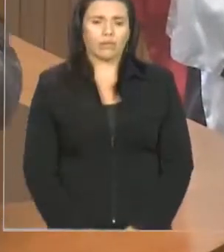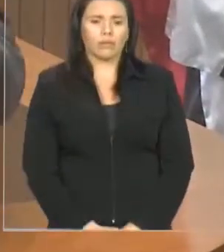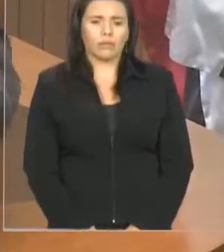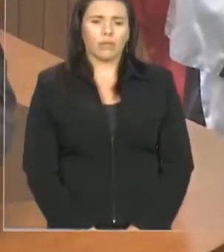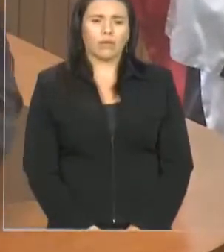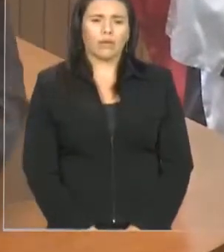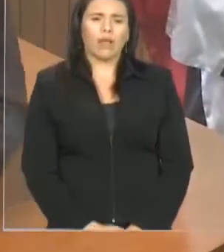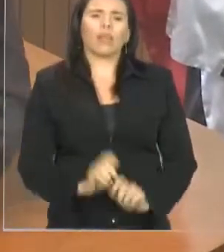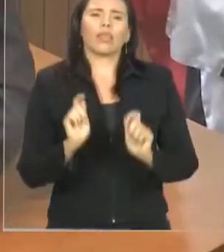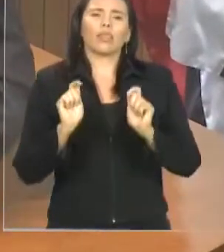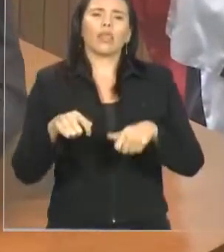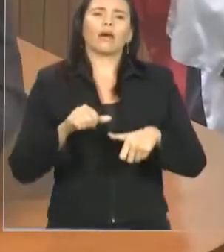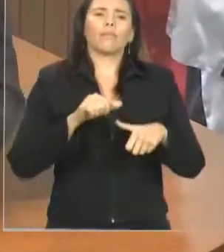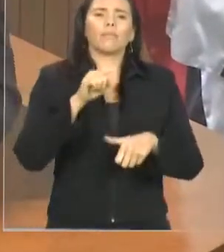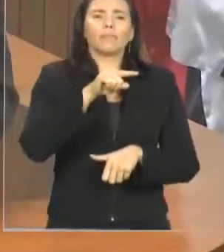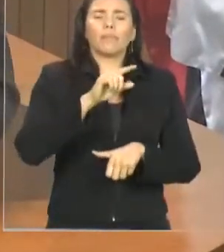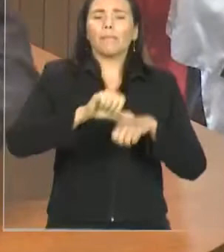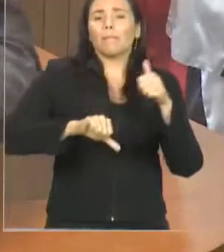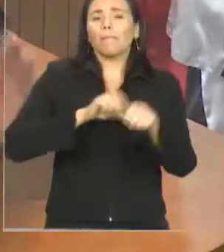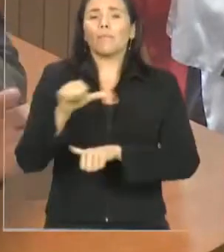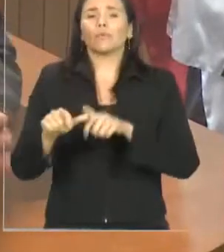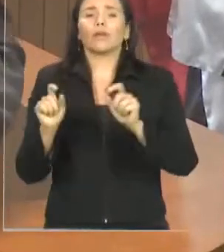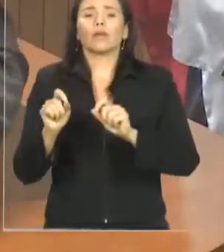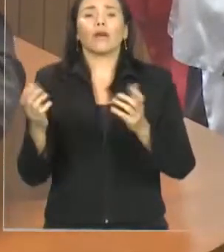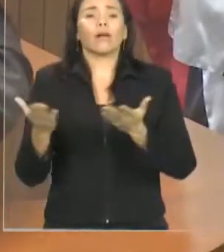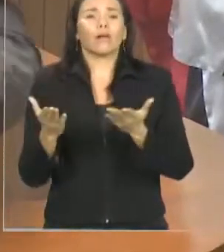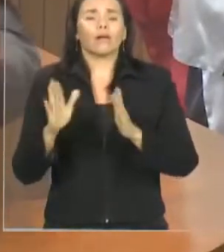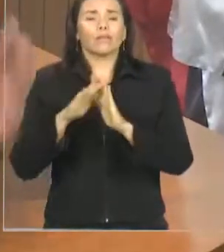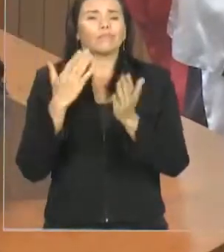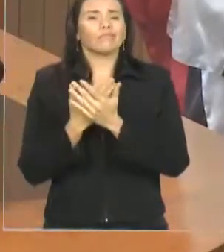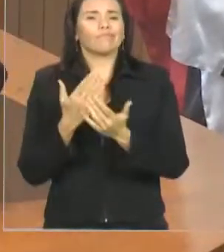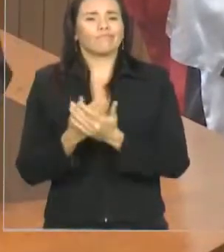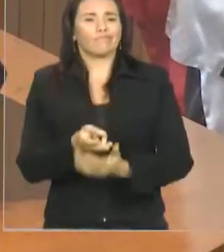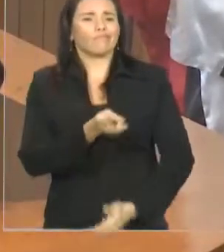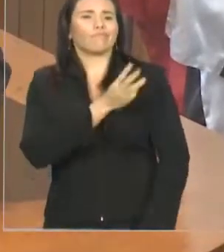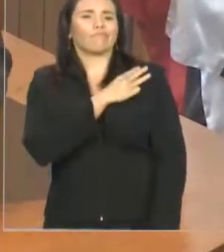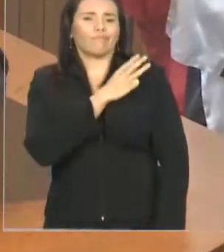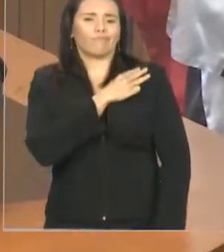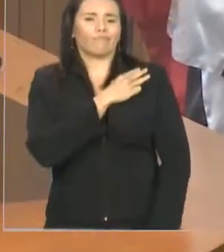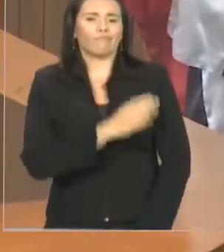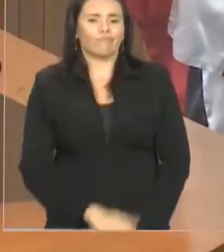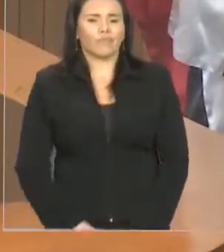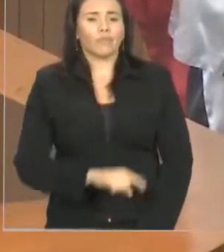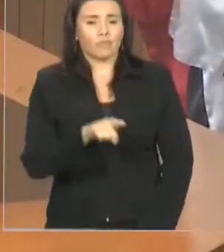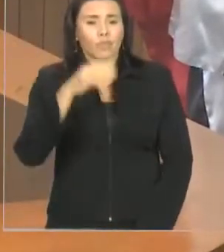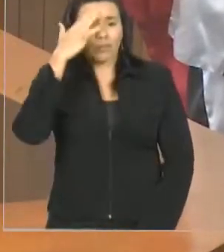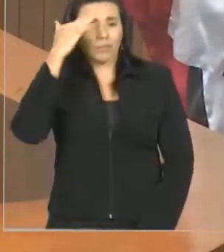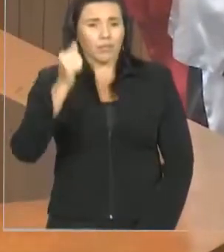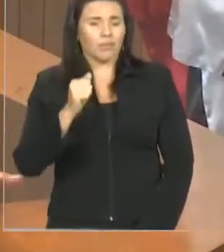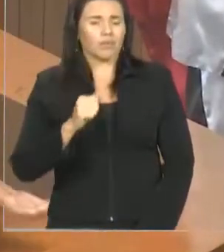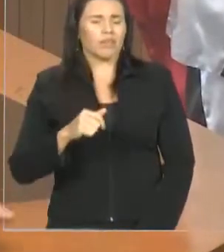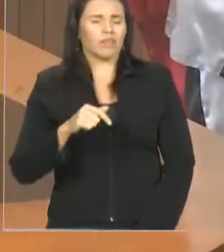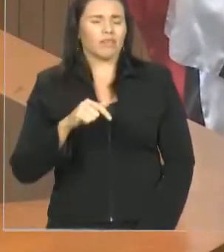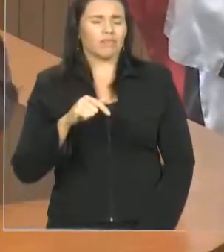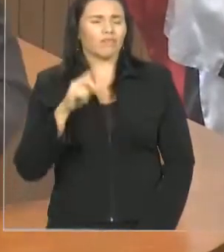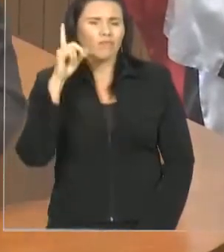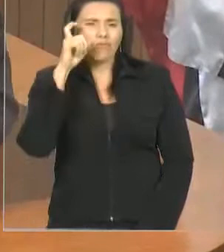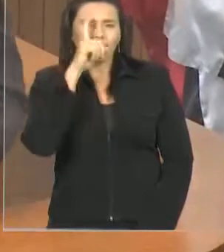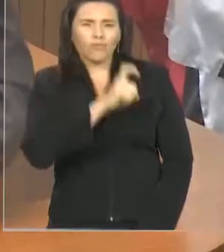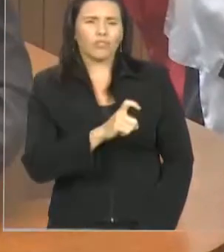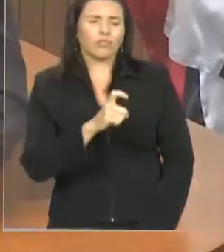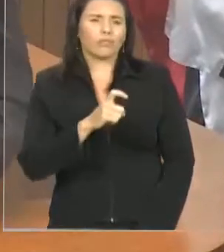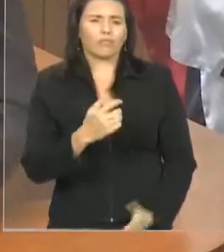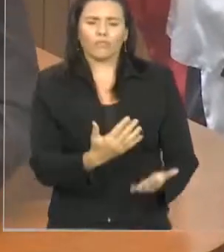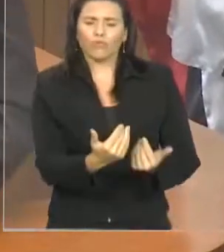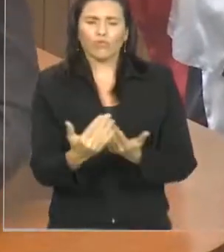estudantes daquela região da Estrada da Bela Vista, que hoje não tem acesso pela falta de vaga. E para se ter ideia, deputado